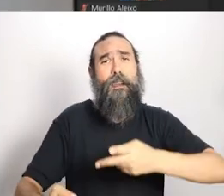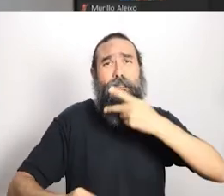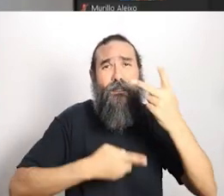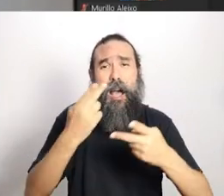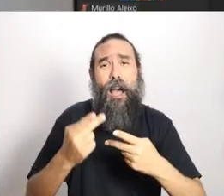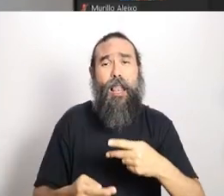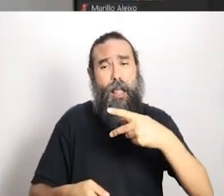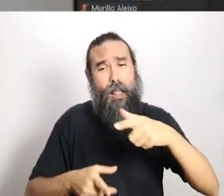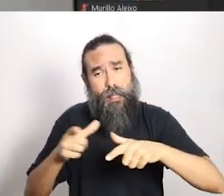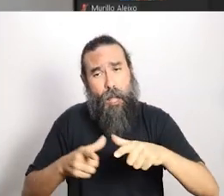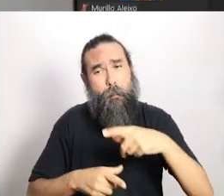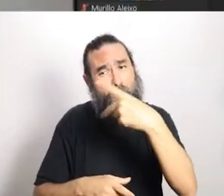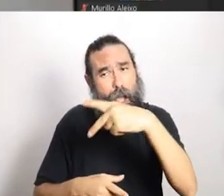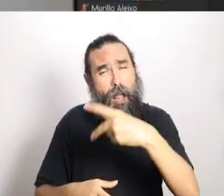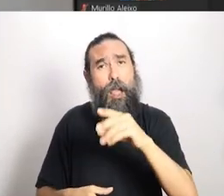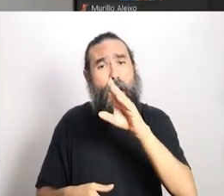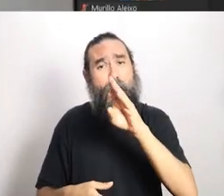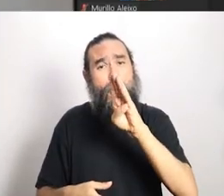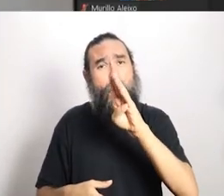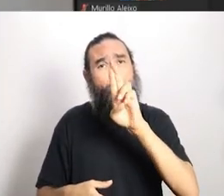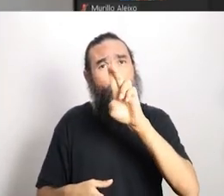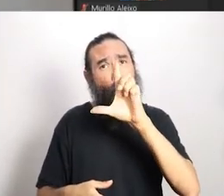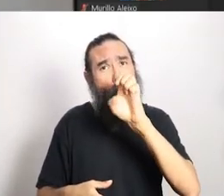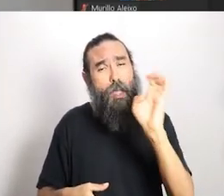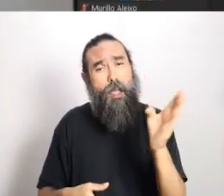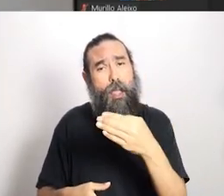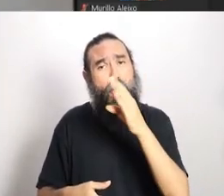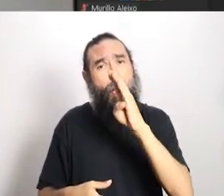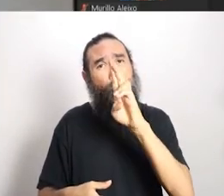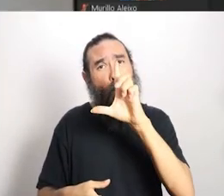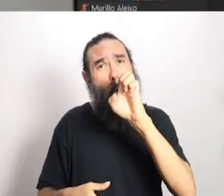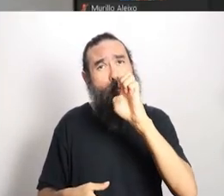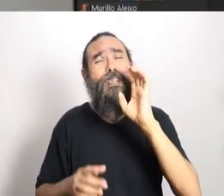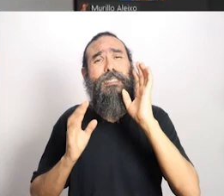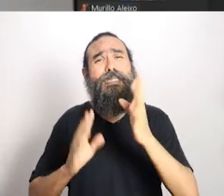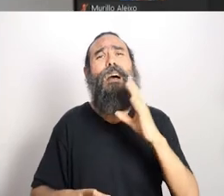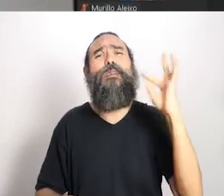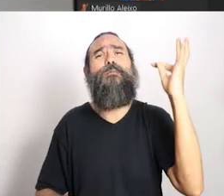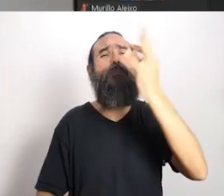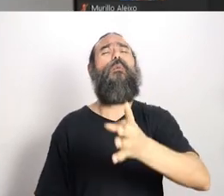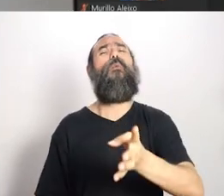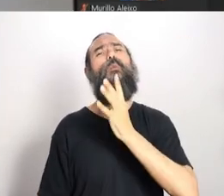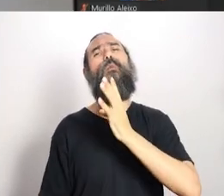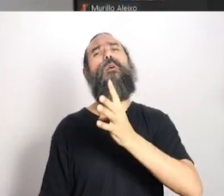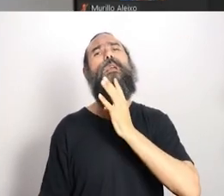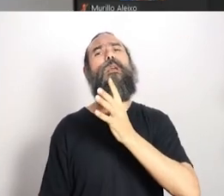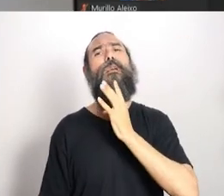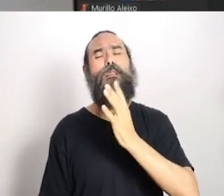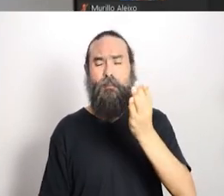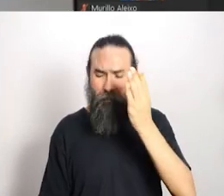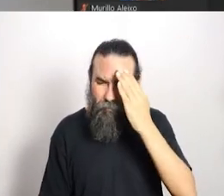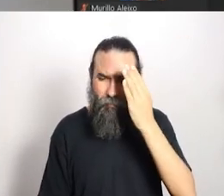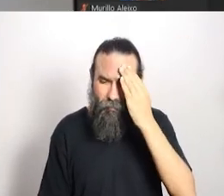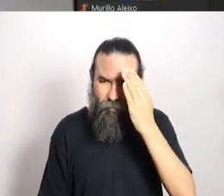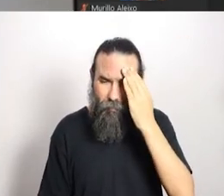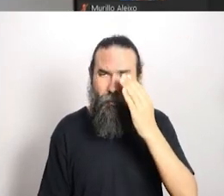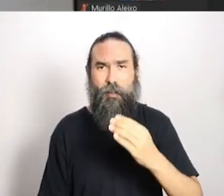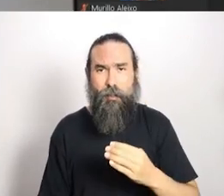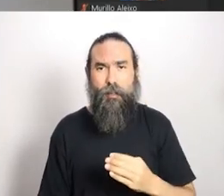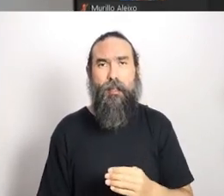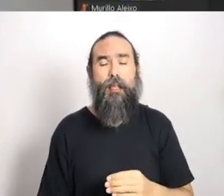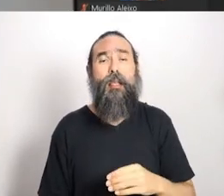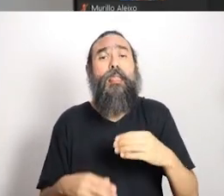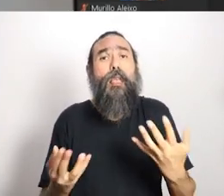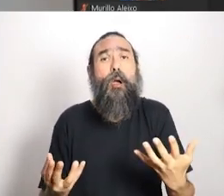essa necessidade de ouvir Bully Bully já existia. O que a gente faz, como